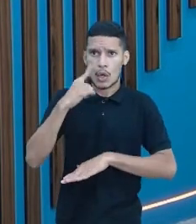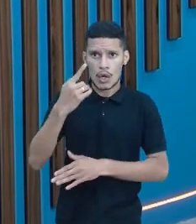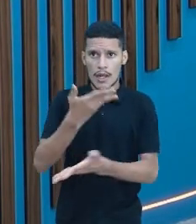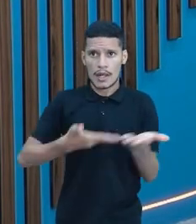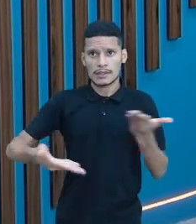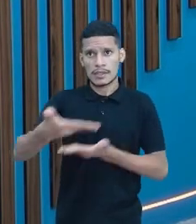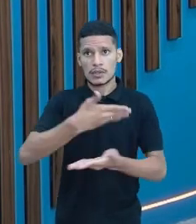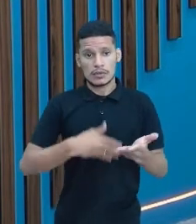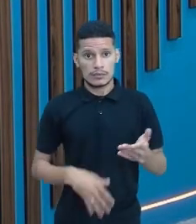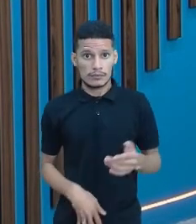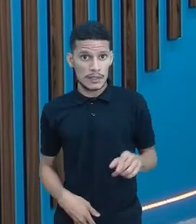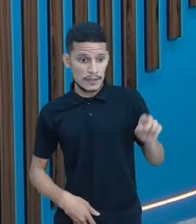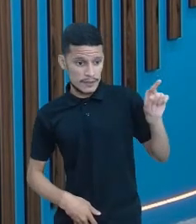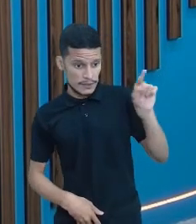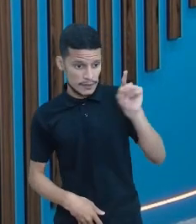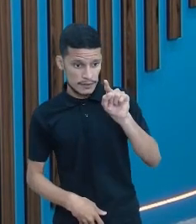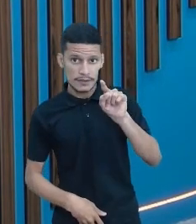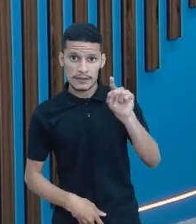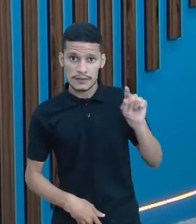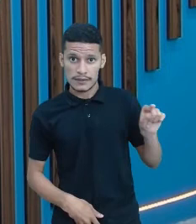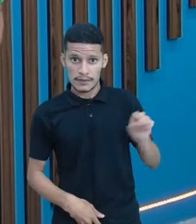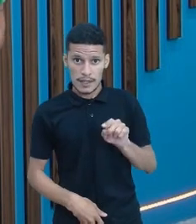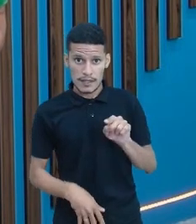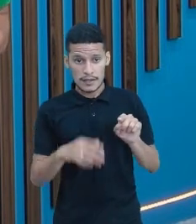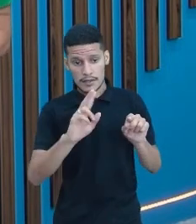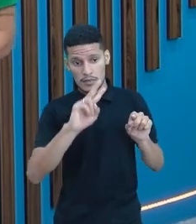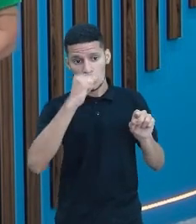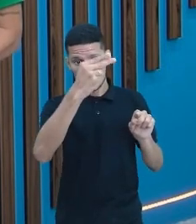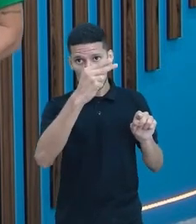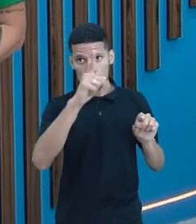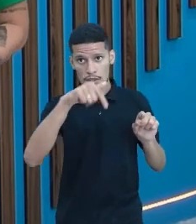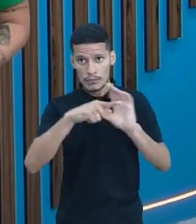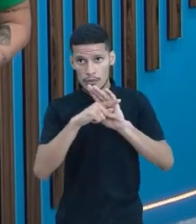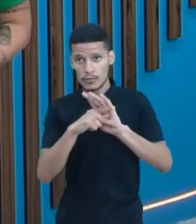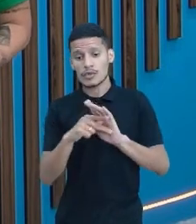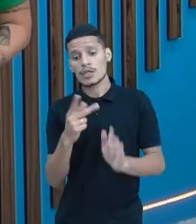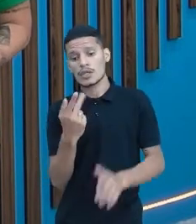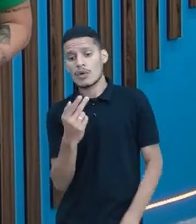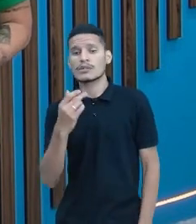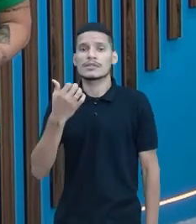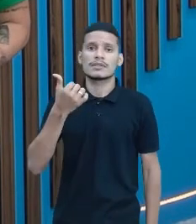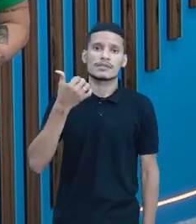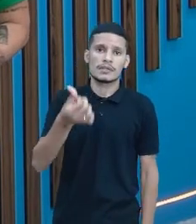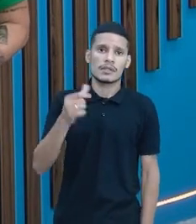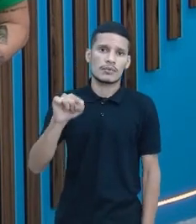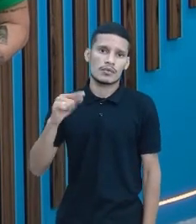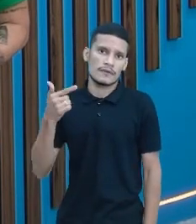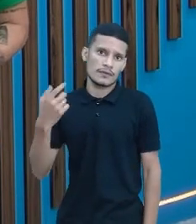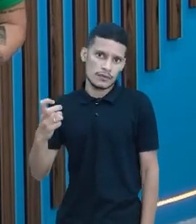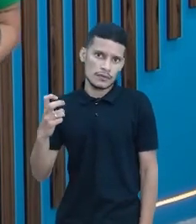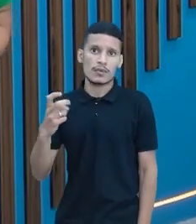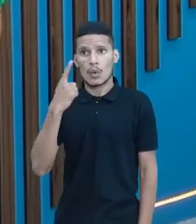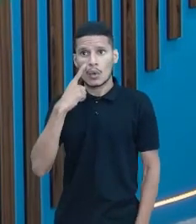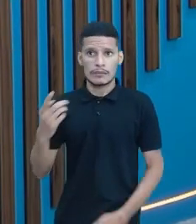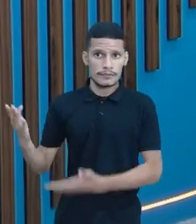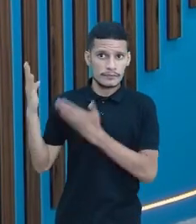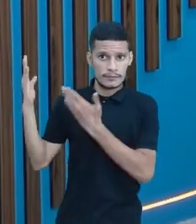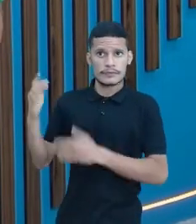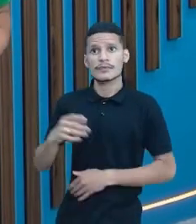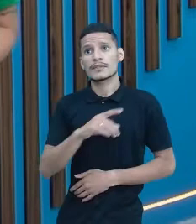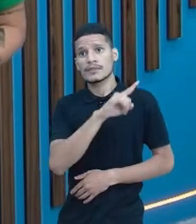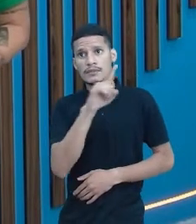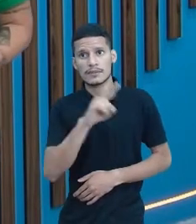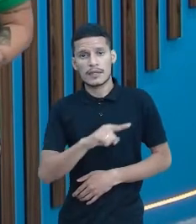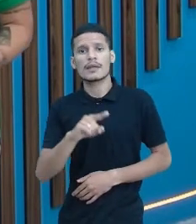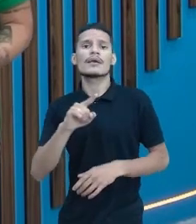métrica, a medida da altura ao quadrado é o produto das projeções. Nesse caso aí, z ao